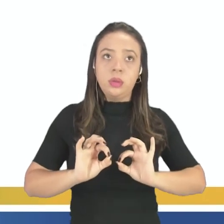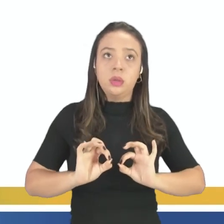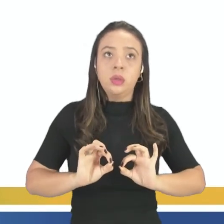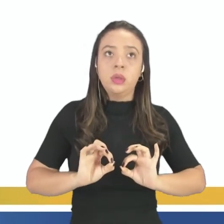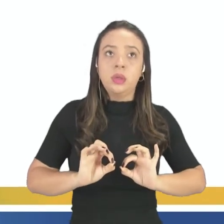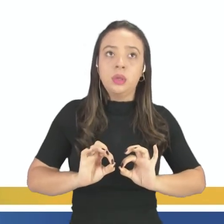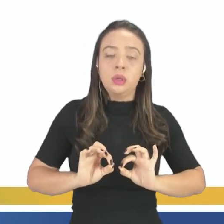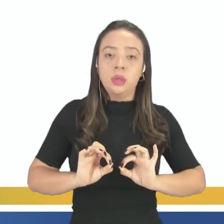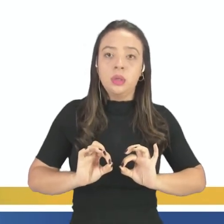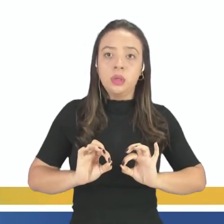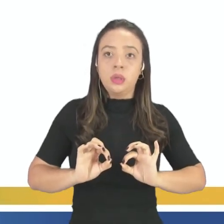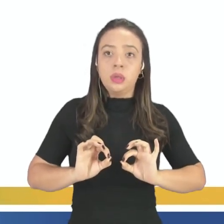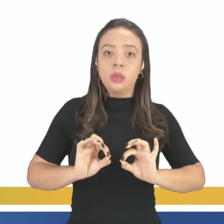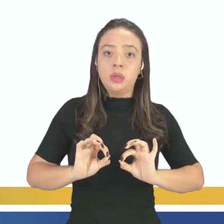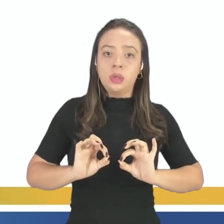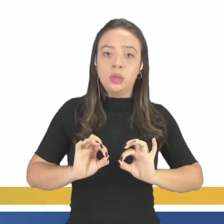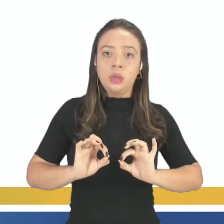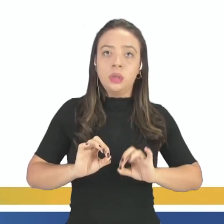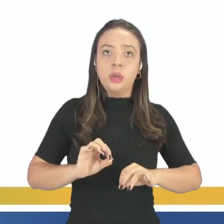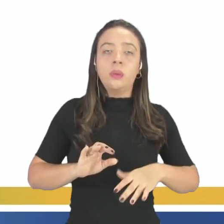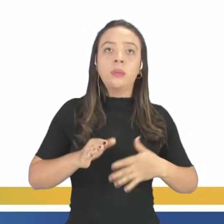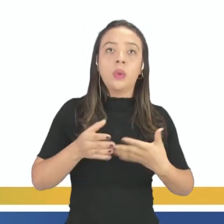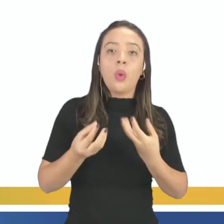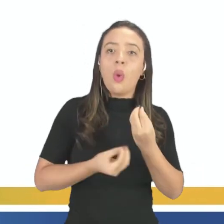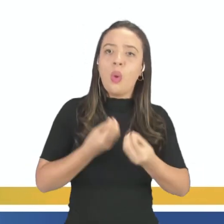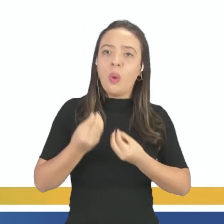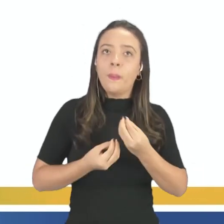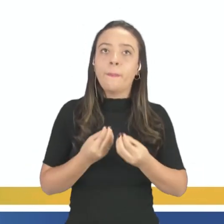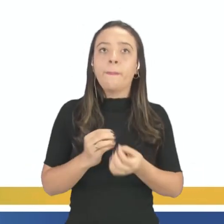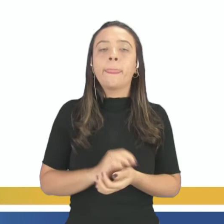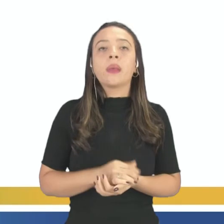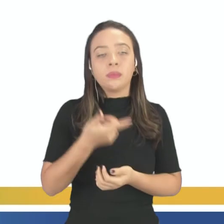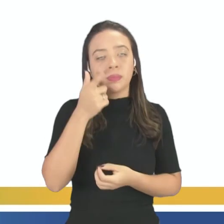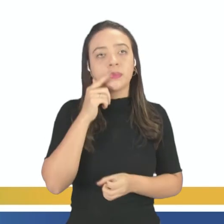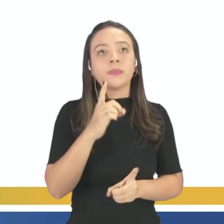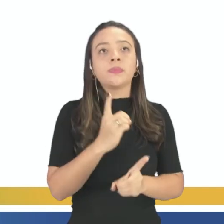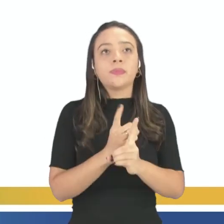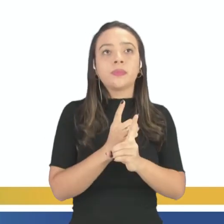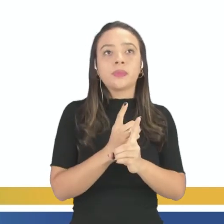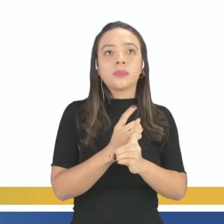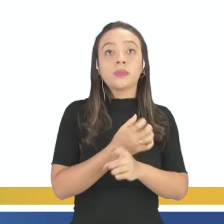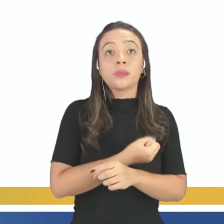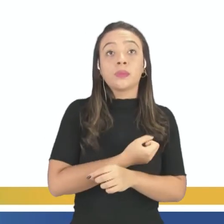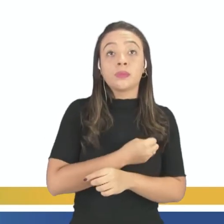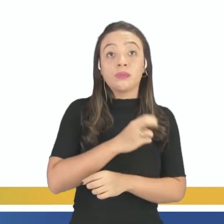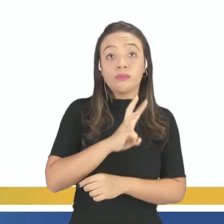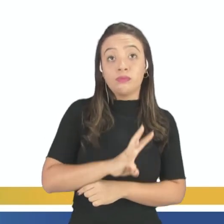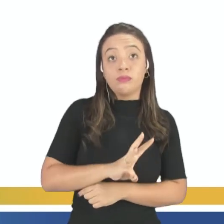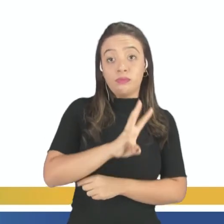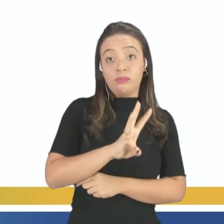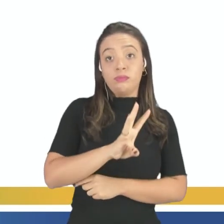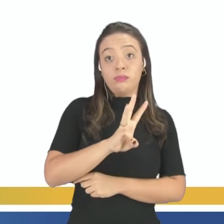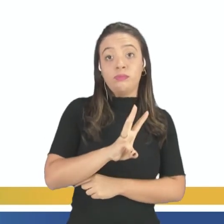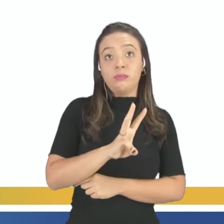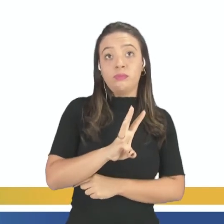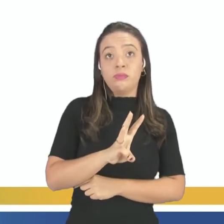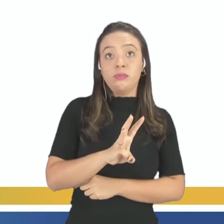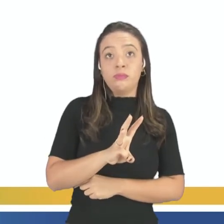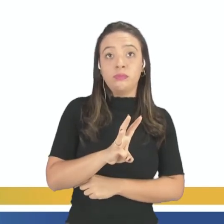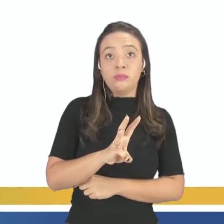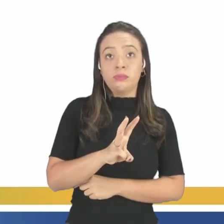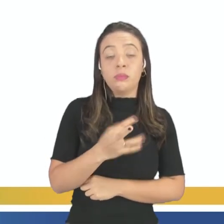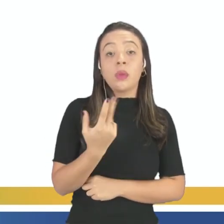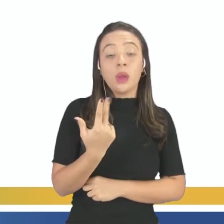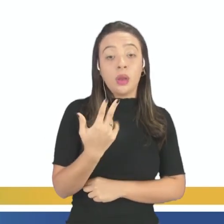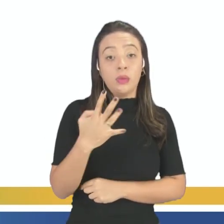igual modo o momento anterior. E aí nós vamos encontrar o valor de w, que é igual a